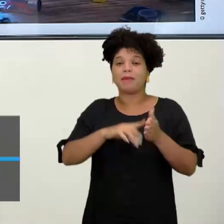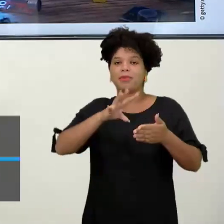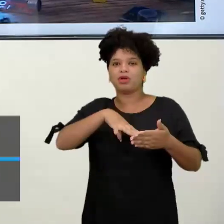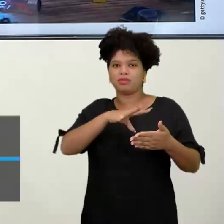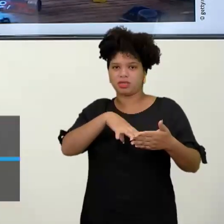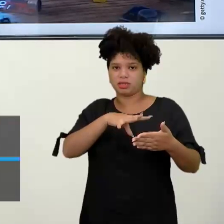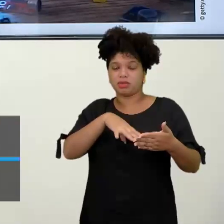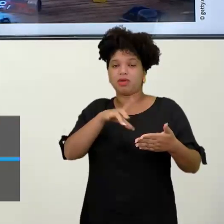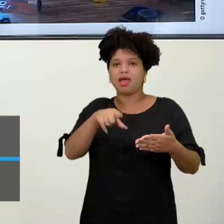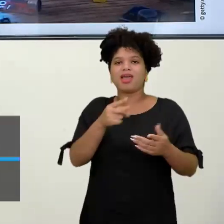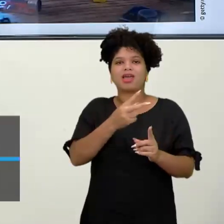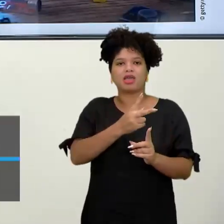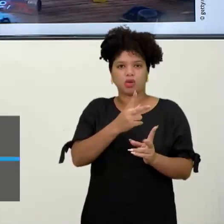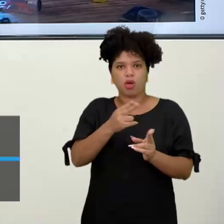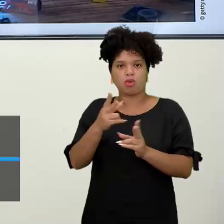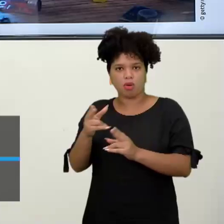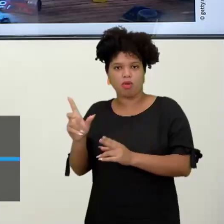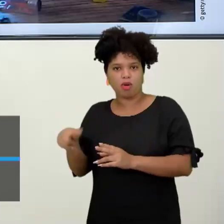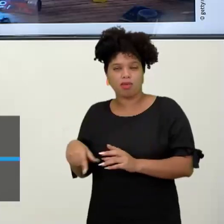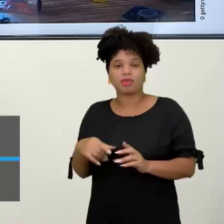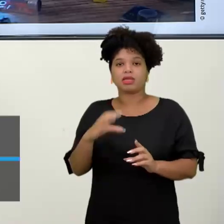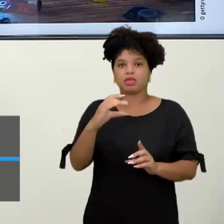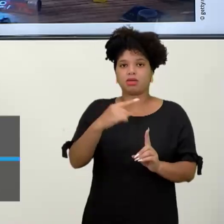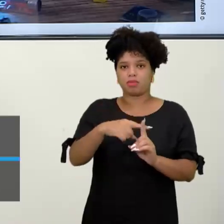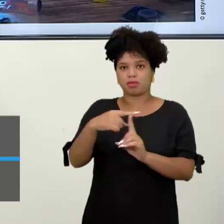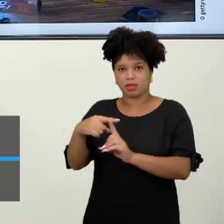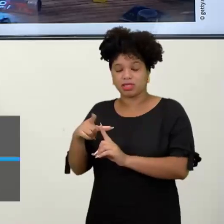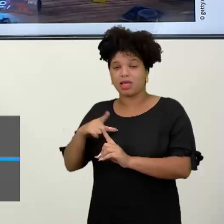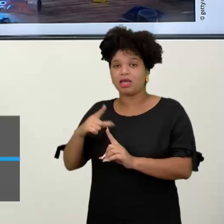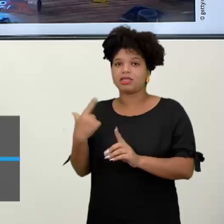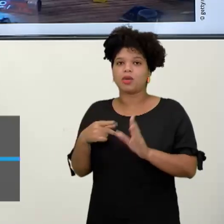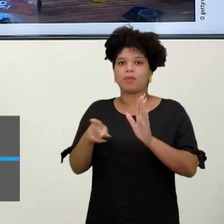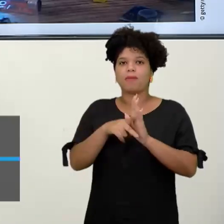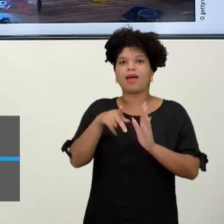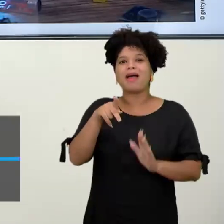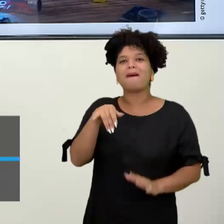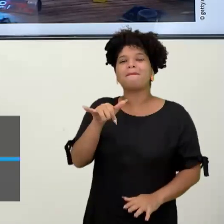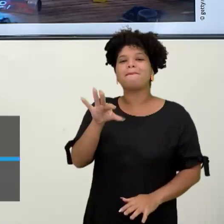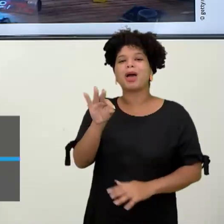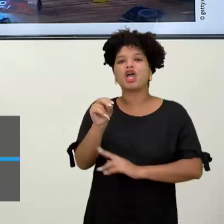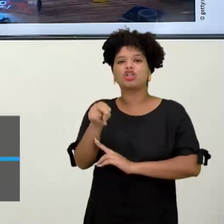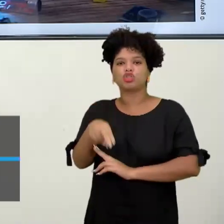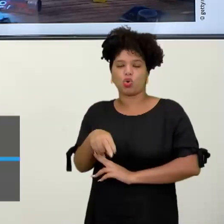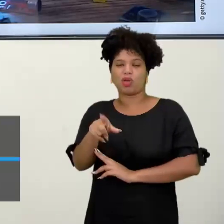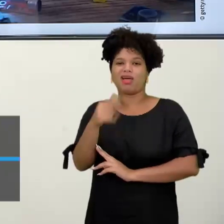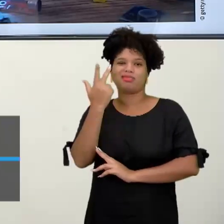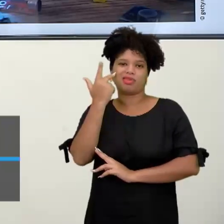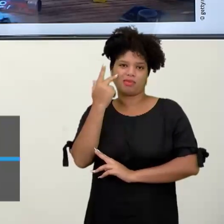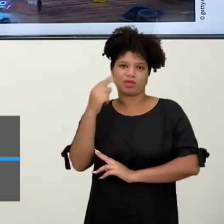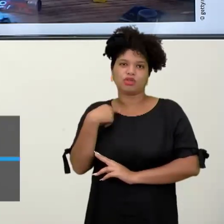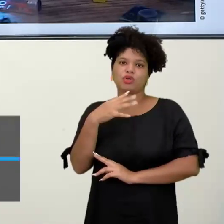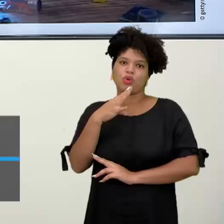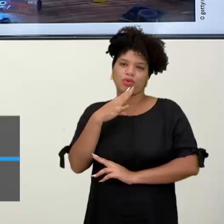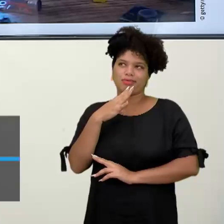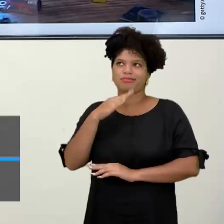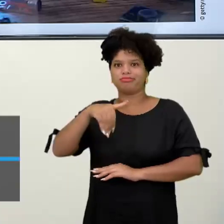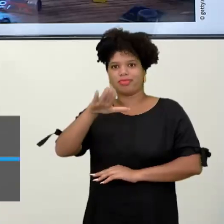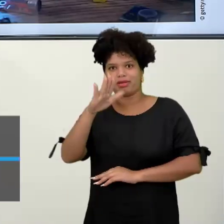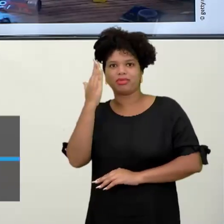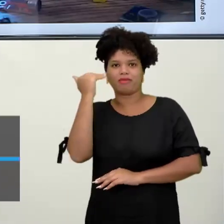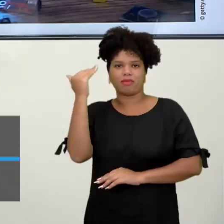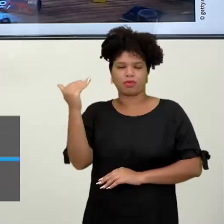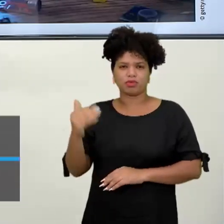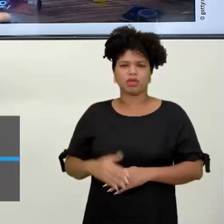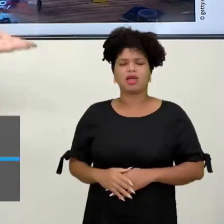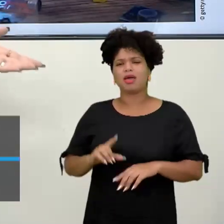linguagens como C++, como Java, como HTML, e você tem o Python, né? O mais comum que a gente ouve muito falar ultimamente é o Python. E